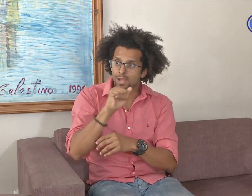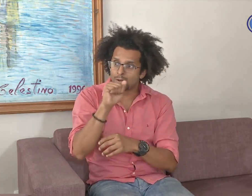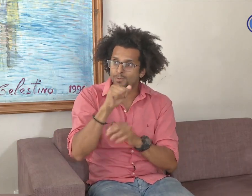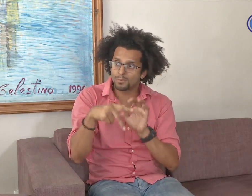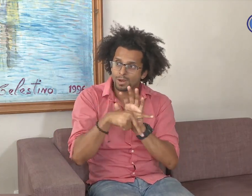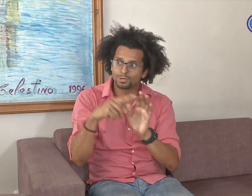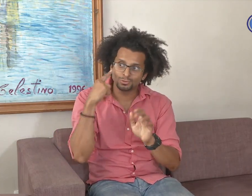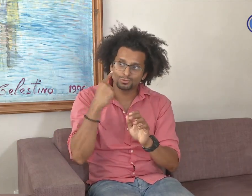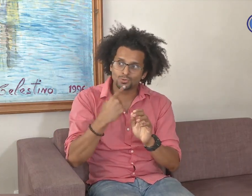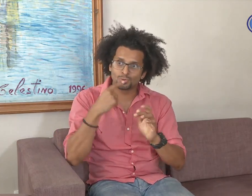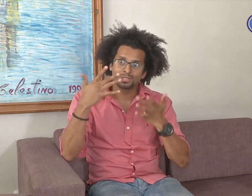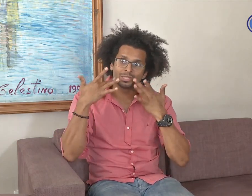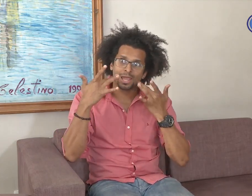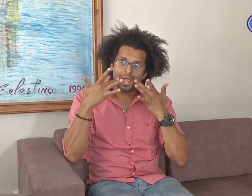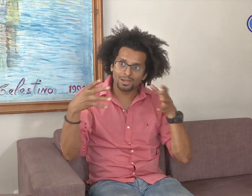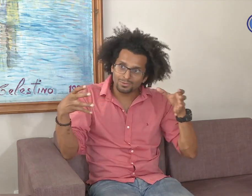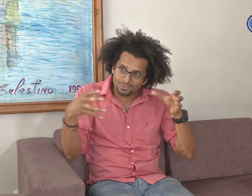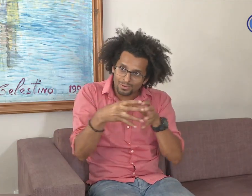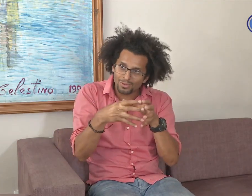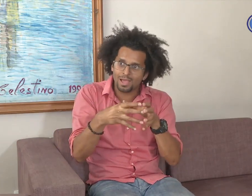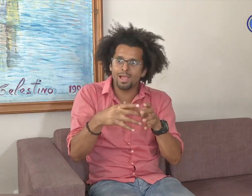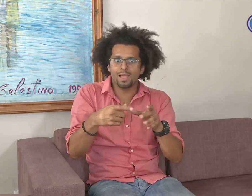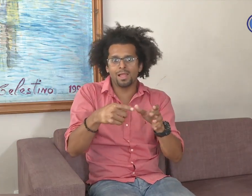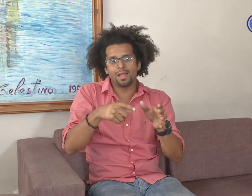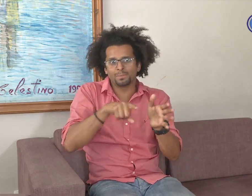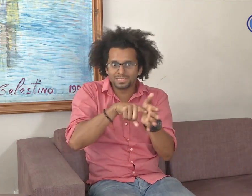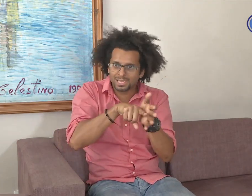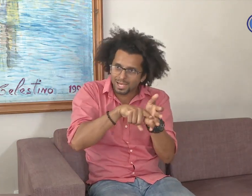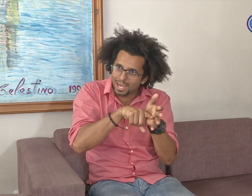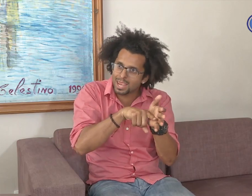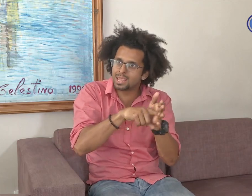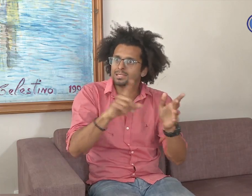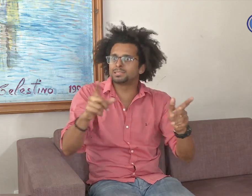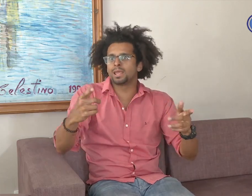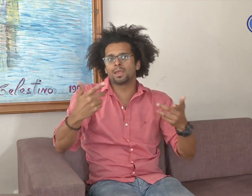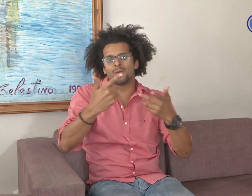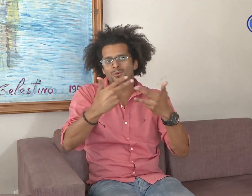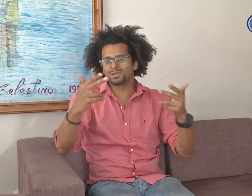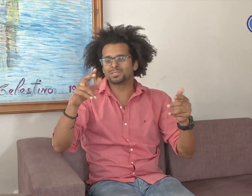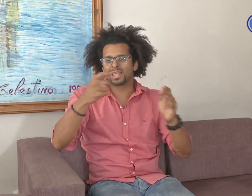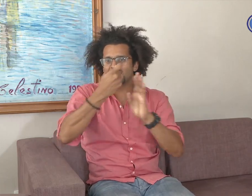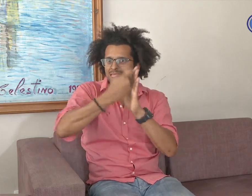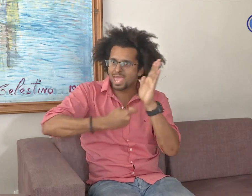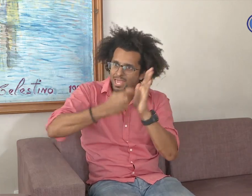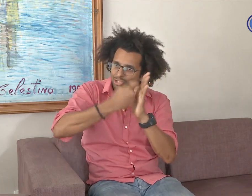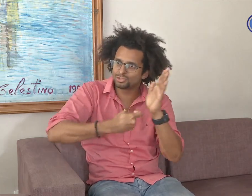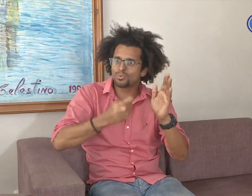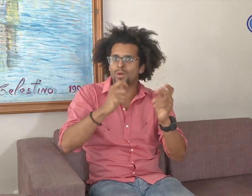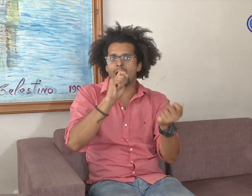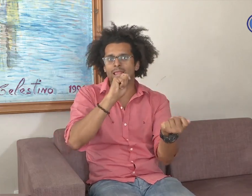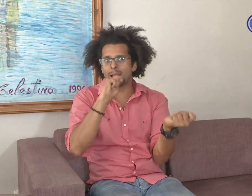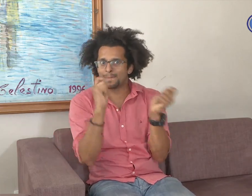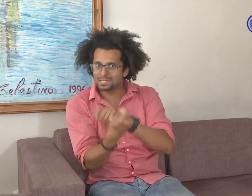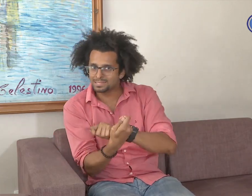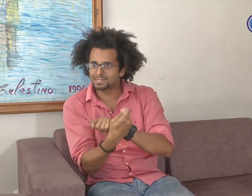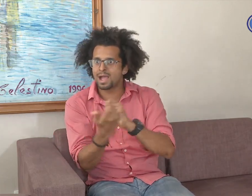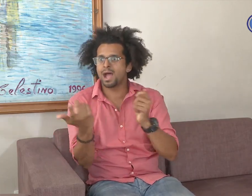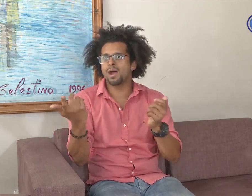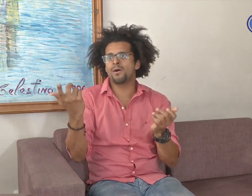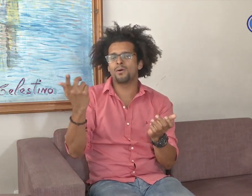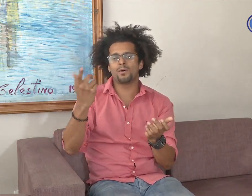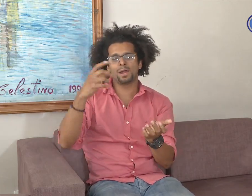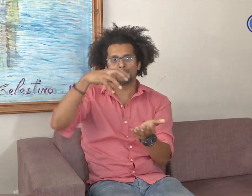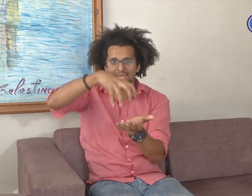Associação de Teatro de Surdos, lá no Rio de Janeiro. Então, nós pesquisamos vários textos,